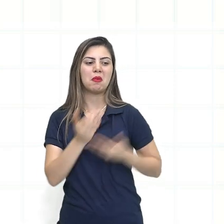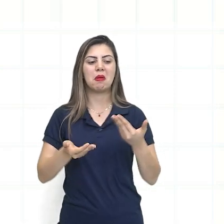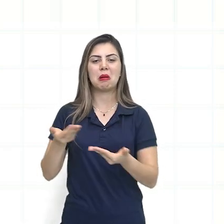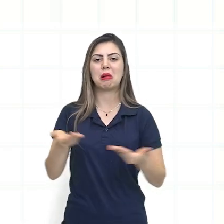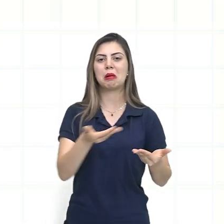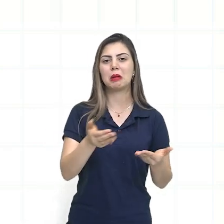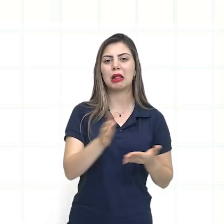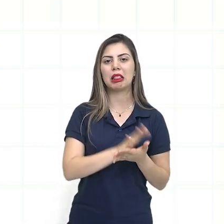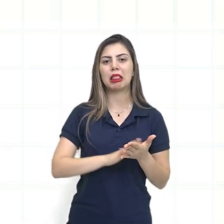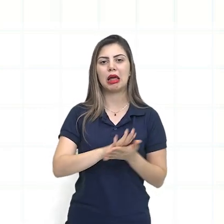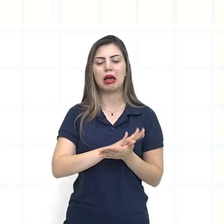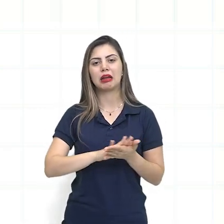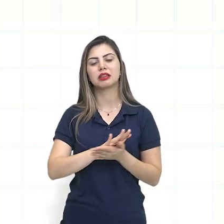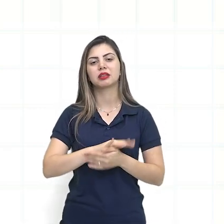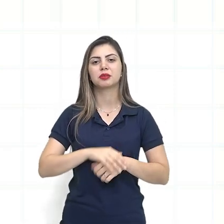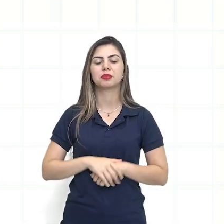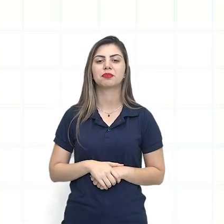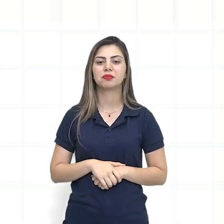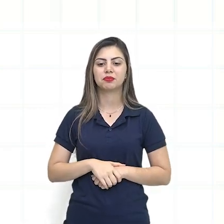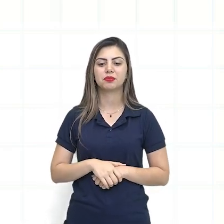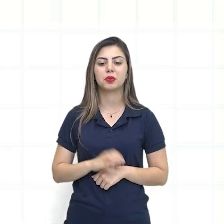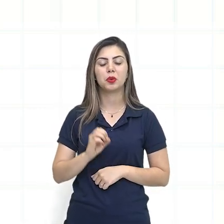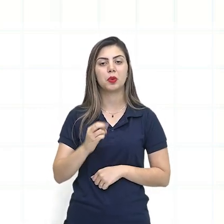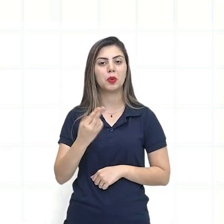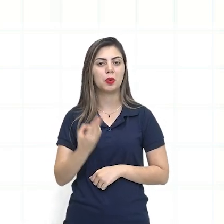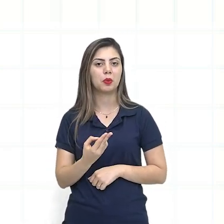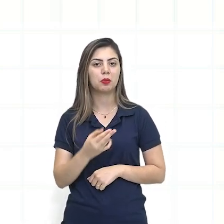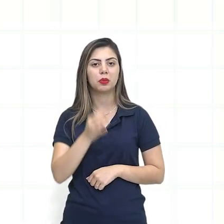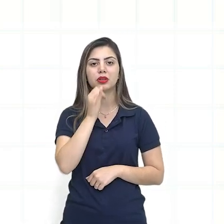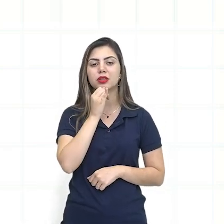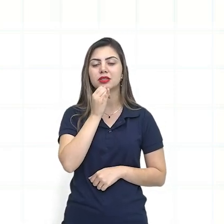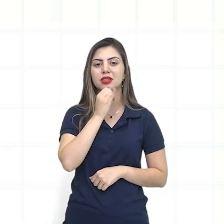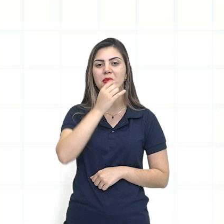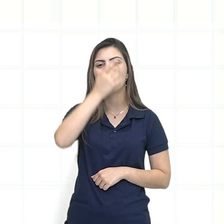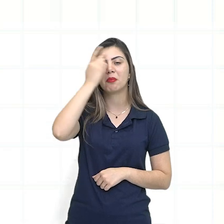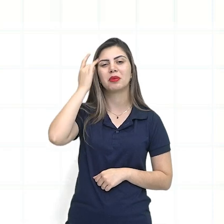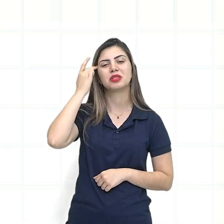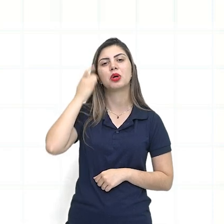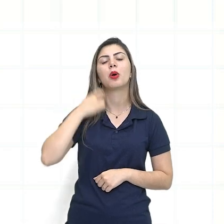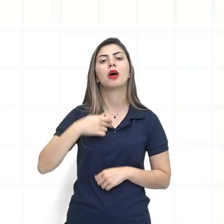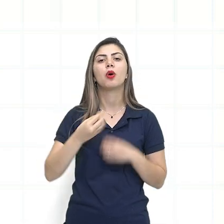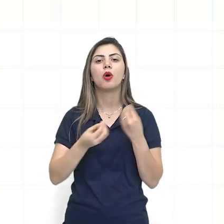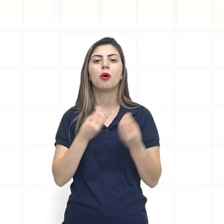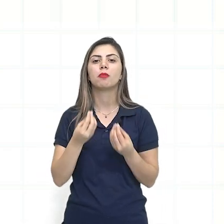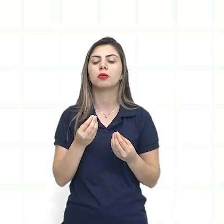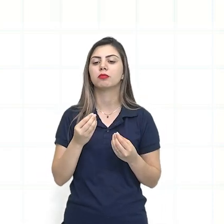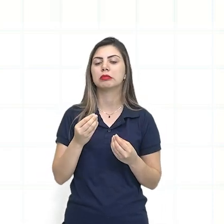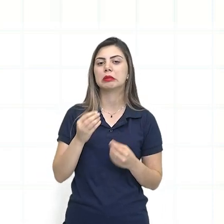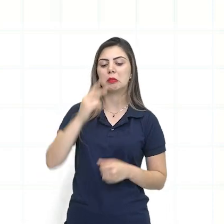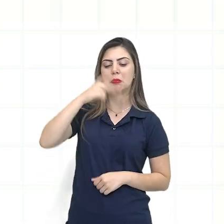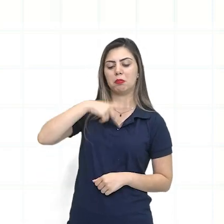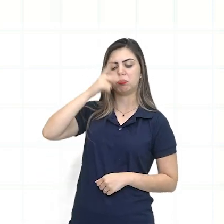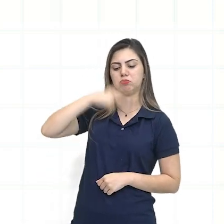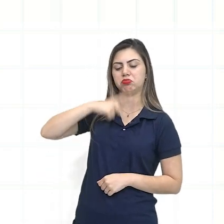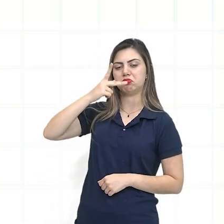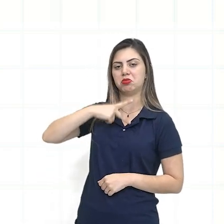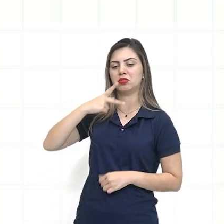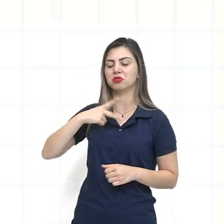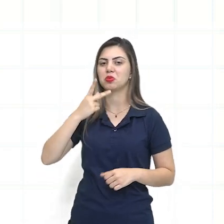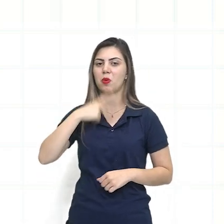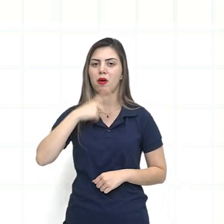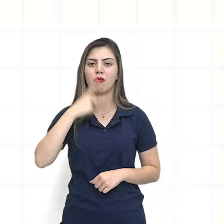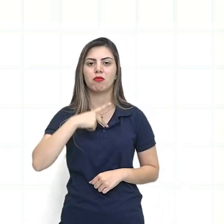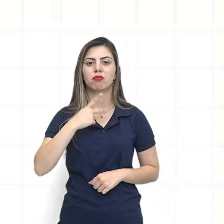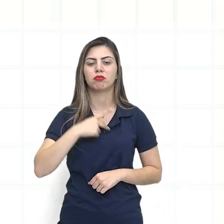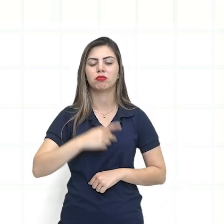uma pessoa, vamos pensar, uma pessoa egoísta,